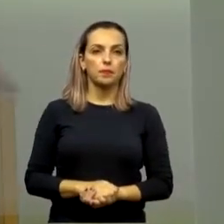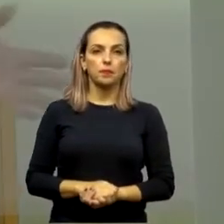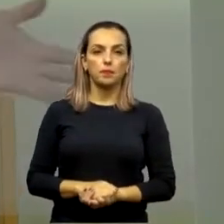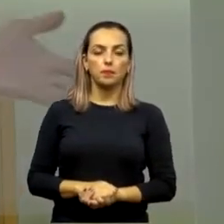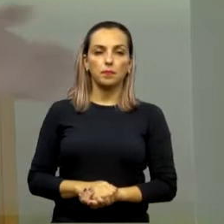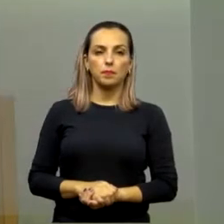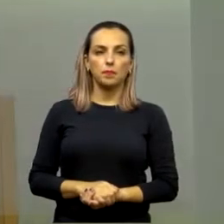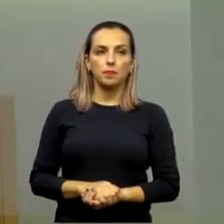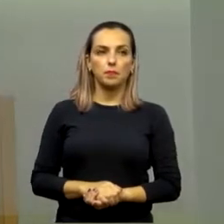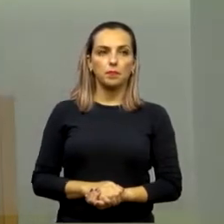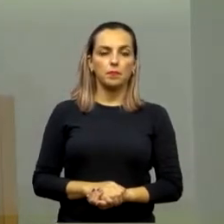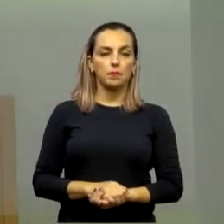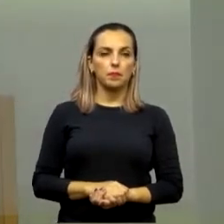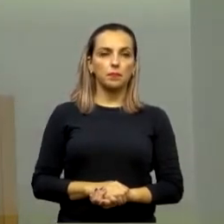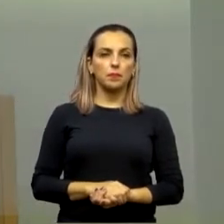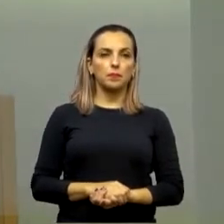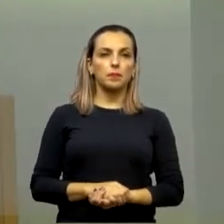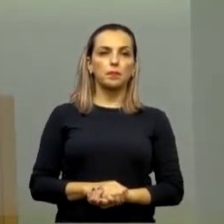oi oi